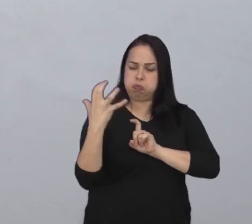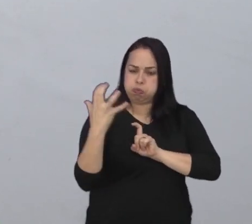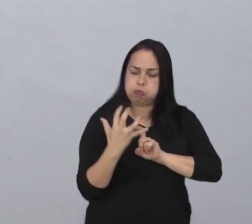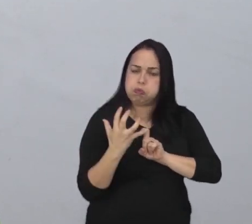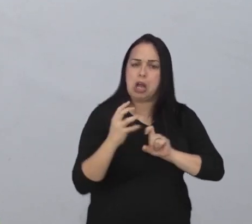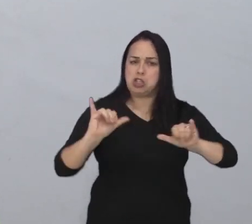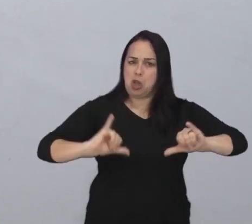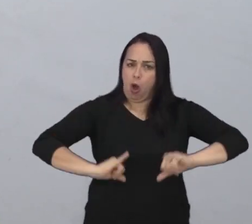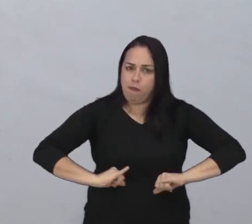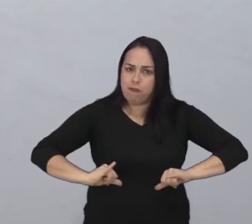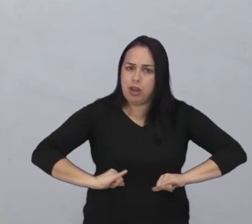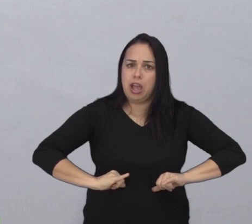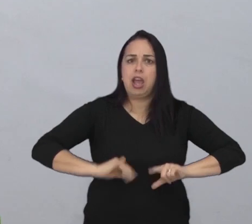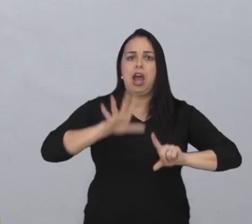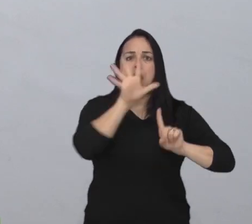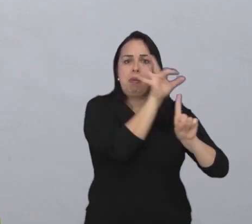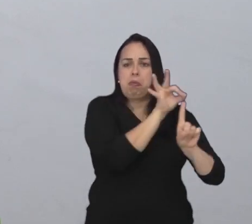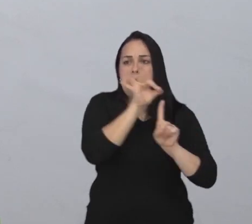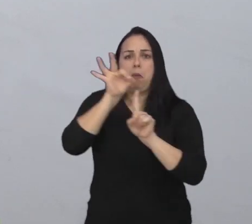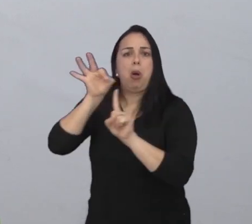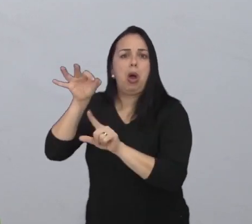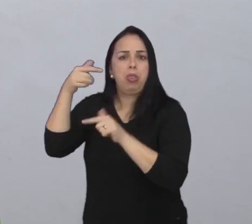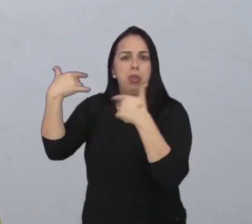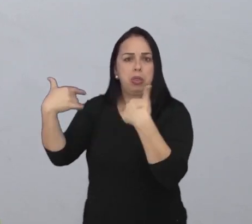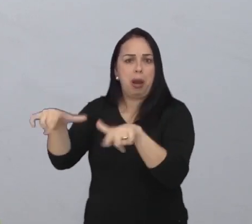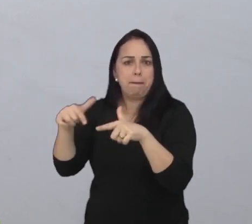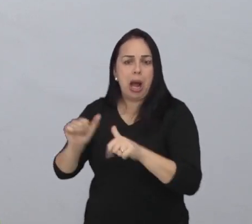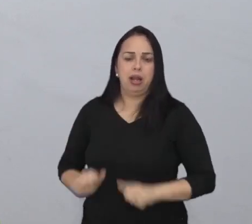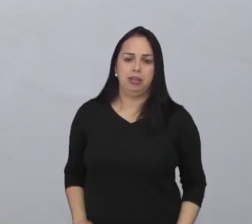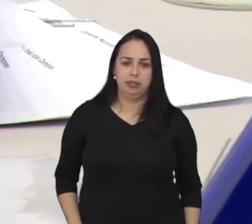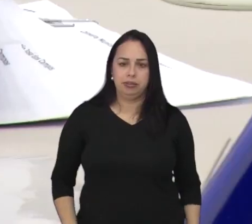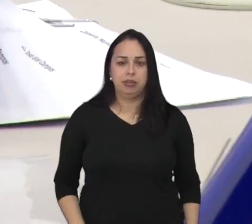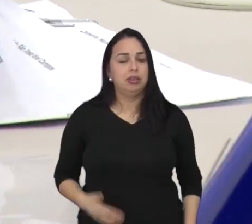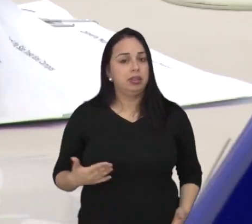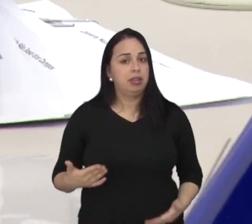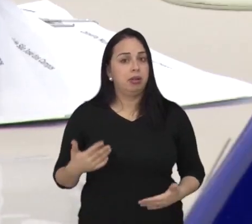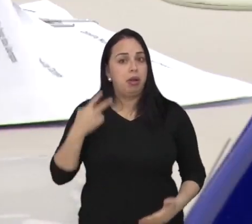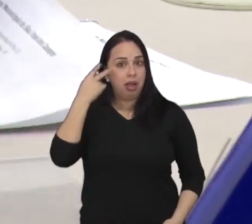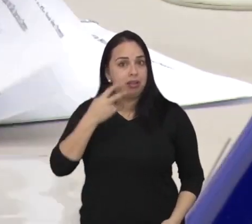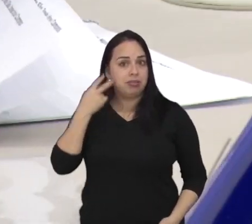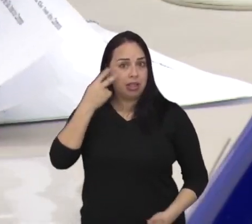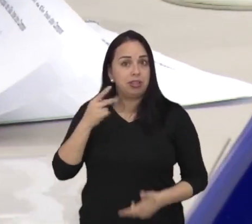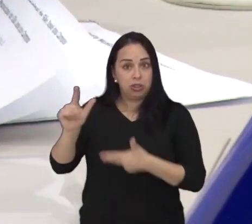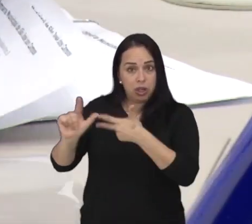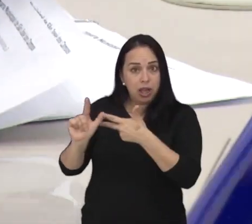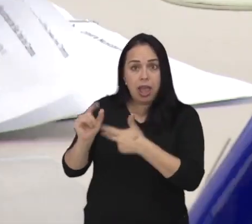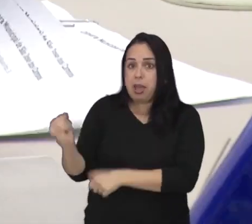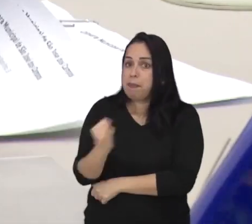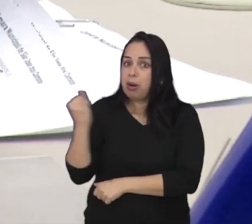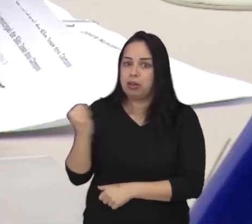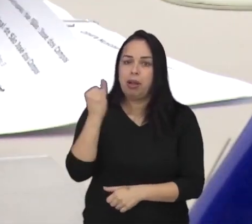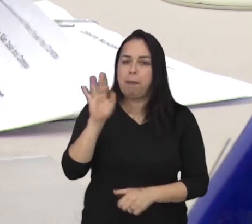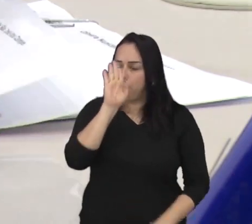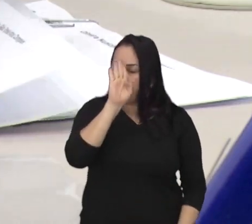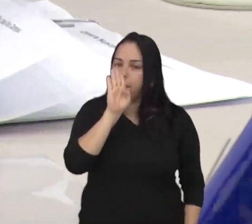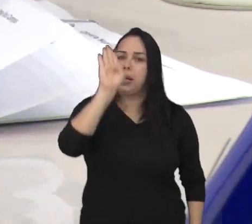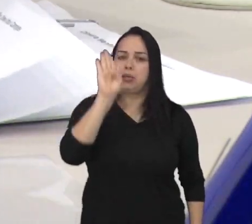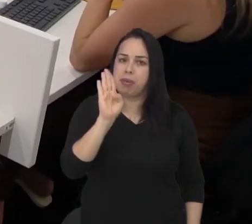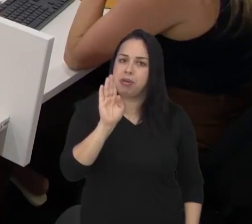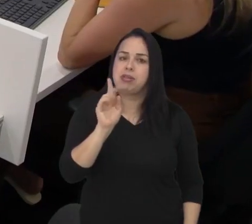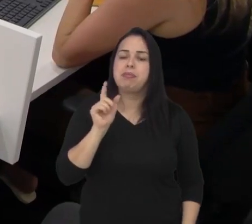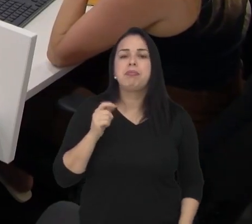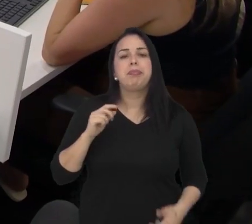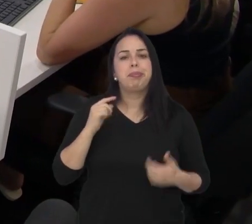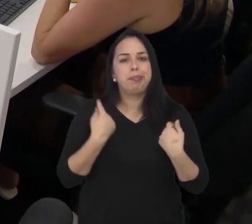fui transferida, já aconteceu muita coisa na minha vida profissional. A participação do poder público no debate é